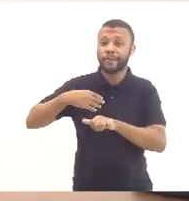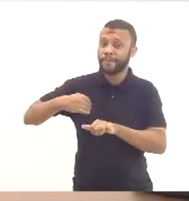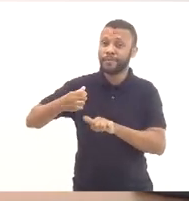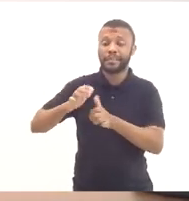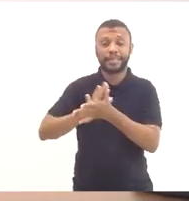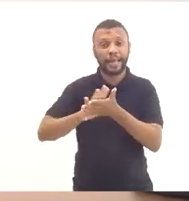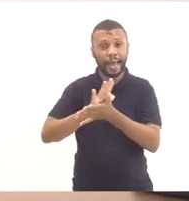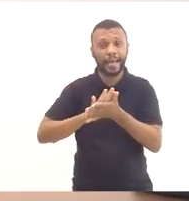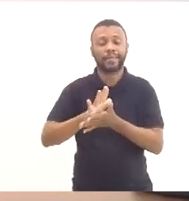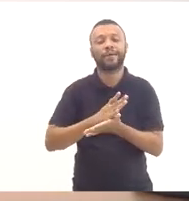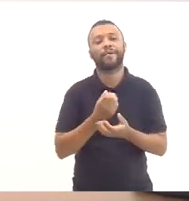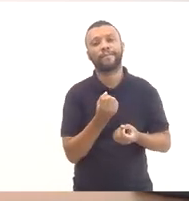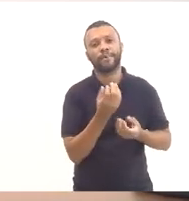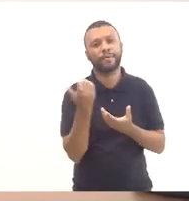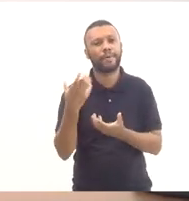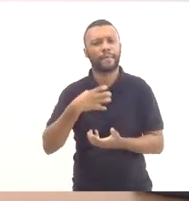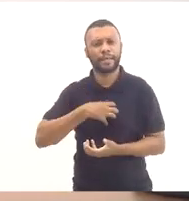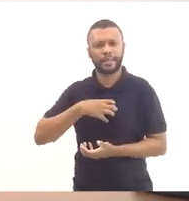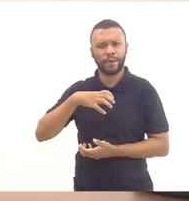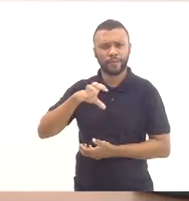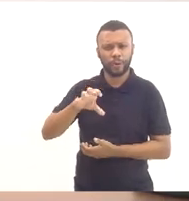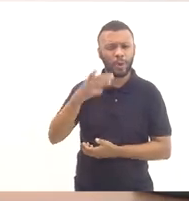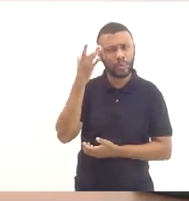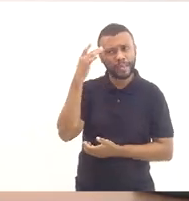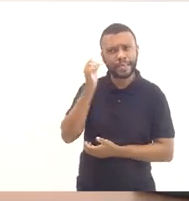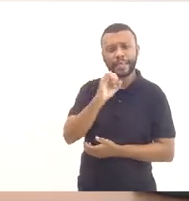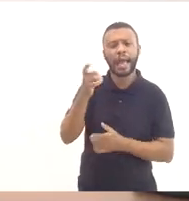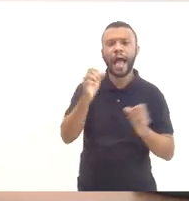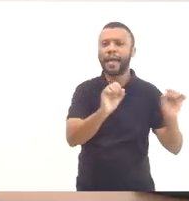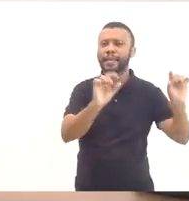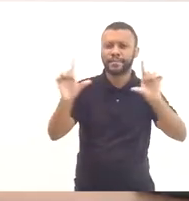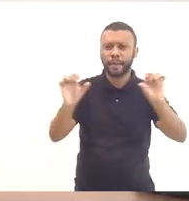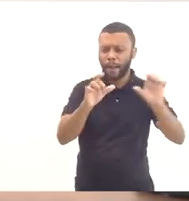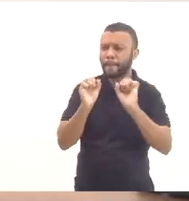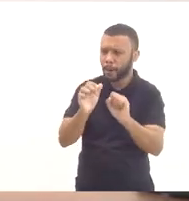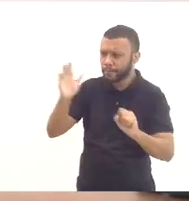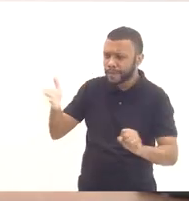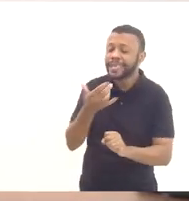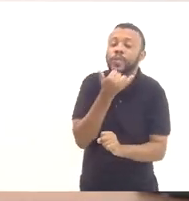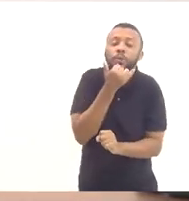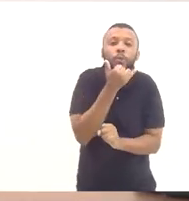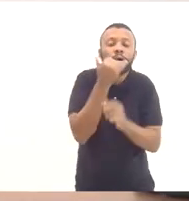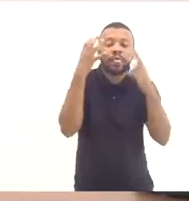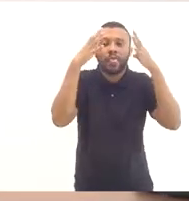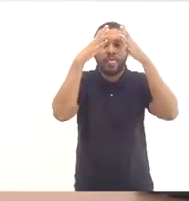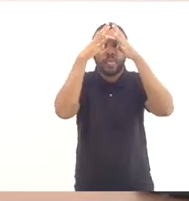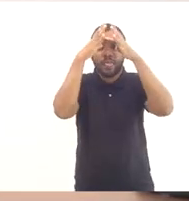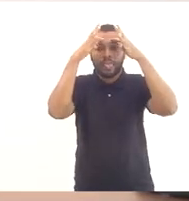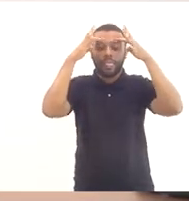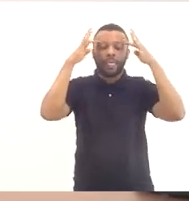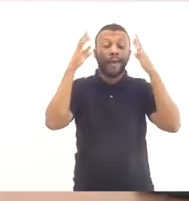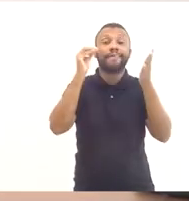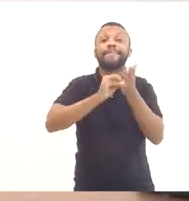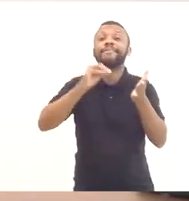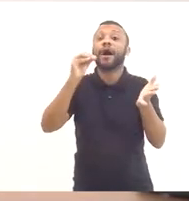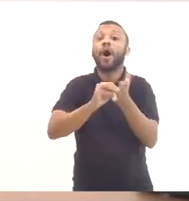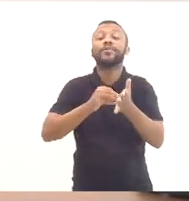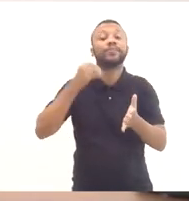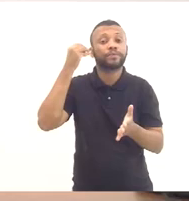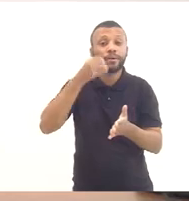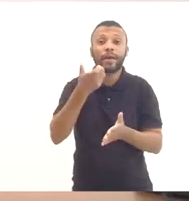viajei para Salvador para comemorar não sei se tá passando as imagens ali então passar pode passar meu nome é falta de experiência tá